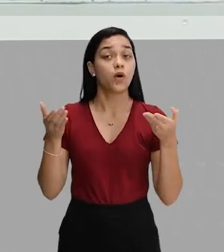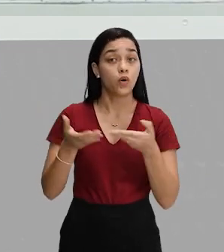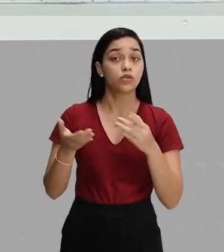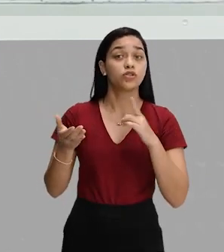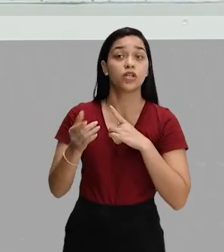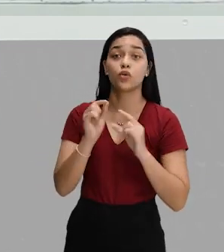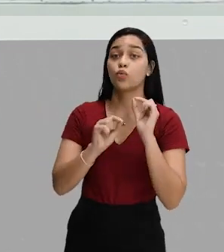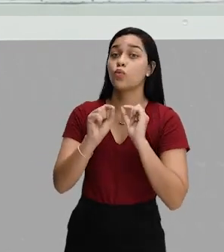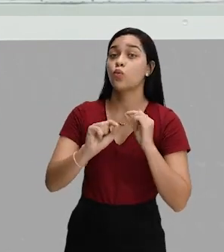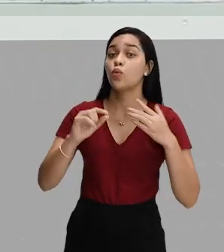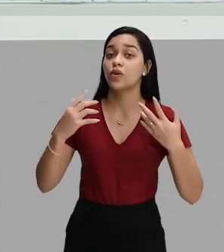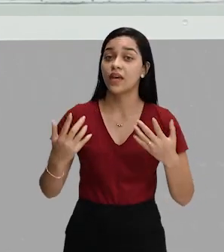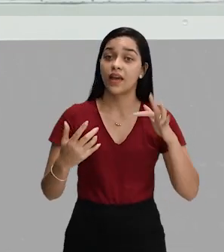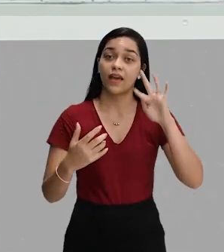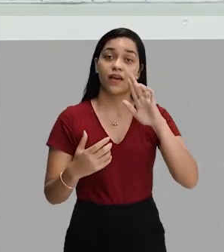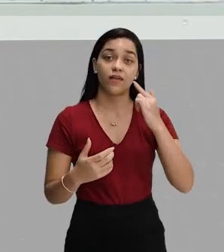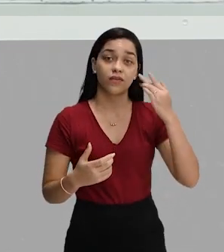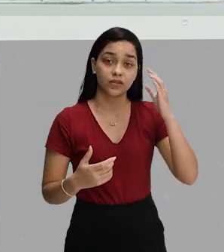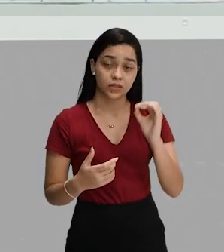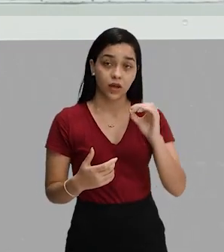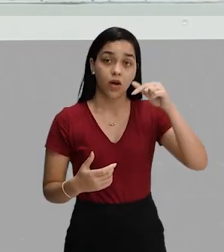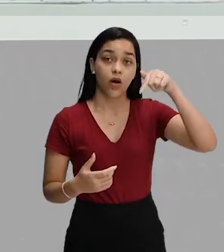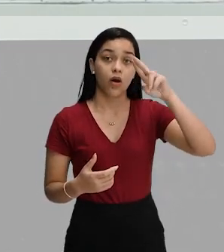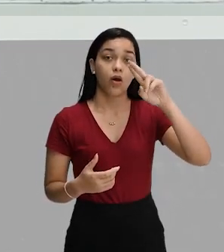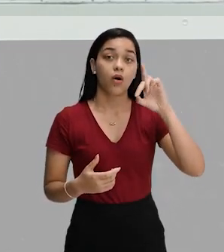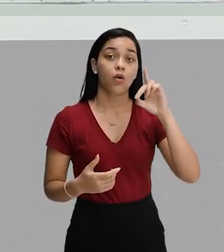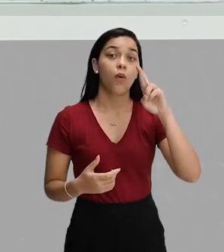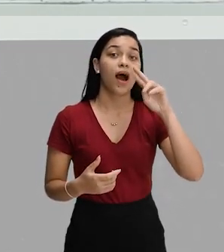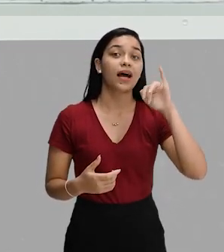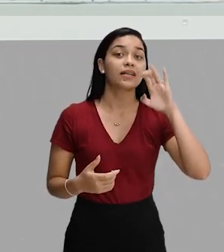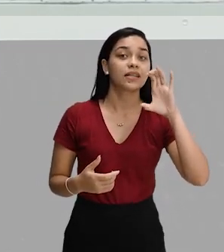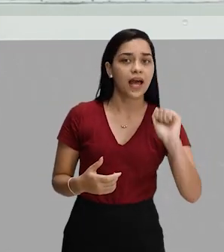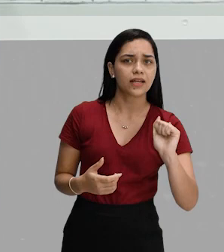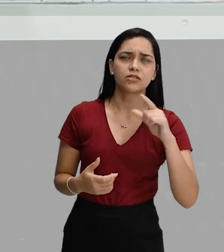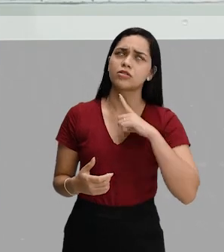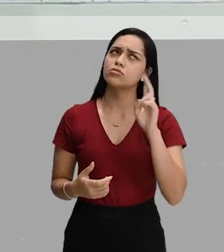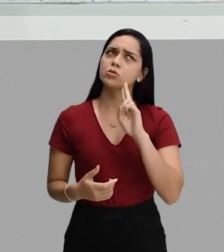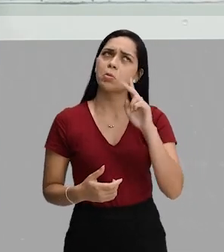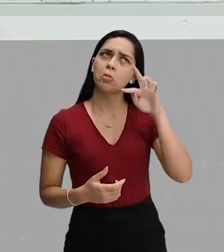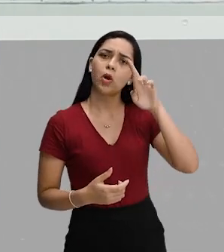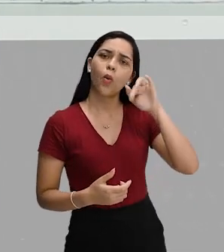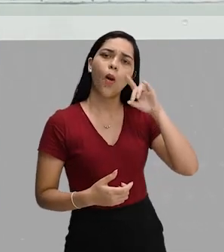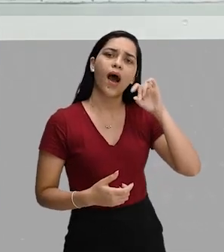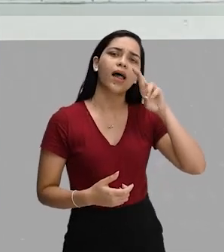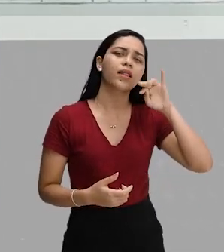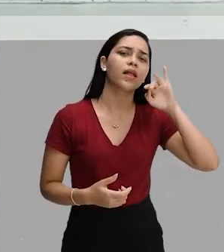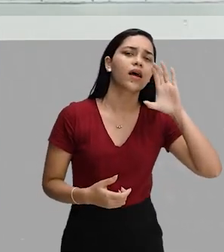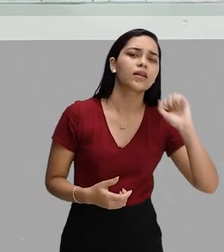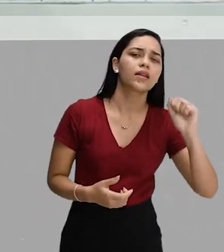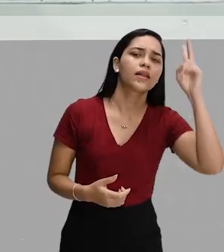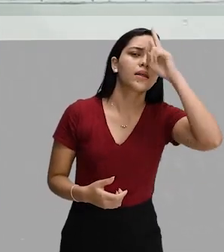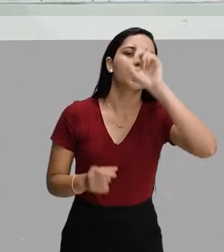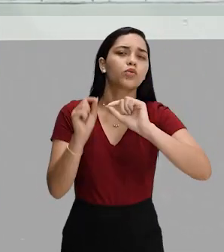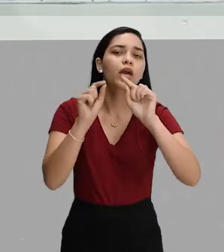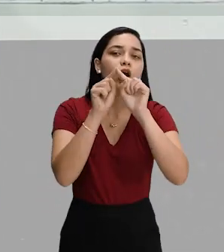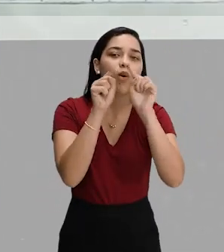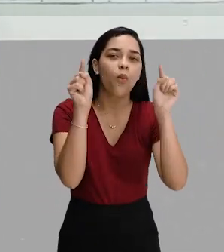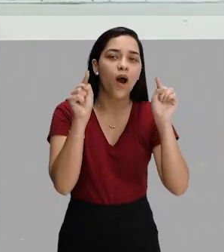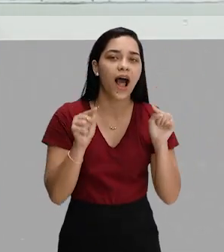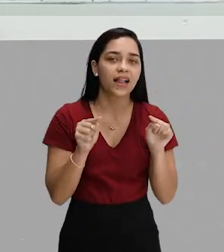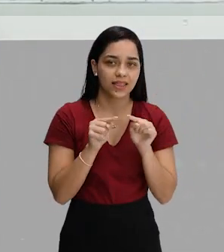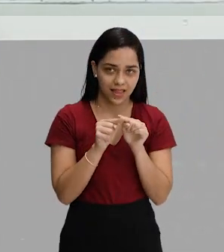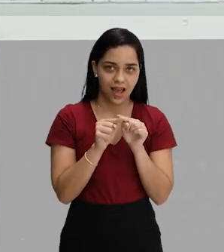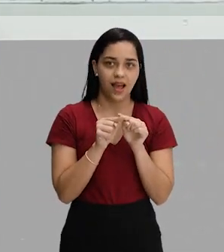vai trabalhar com a função quadrática. E aí esse nome quadrática vai te lembrar de quê? De quadrado. Ou